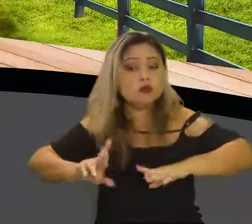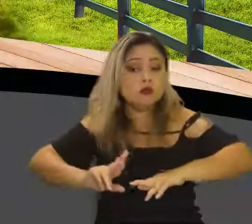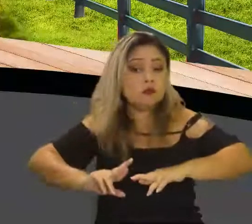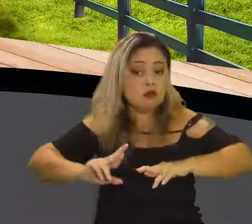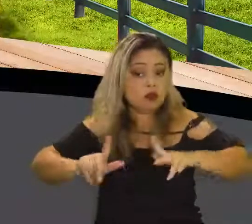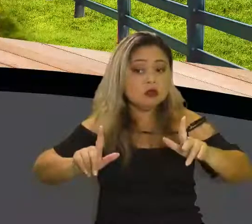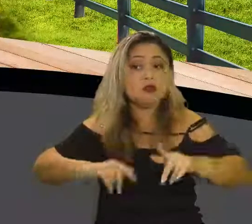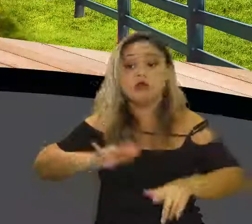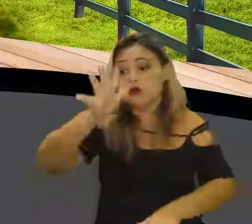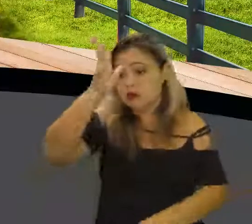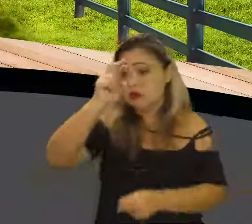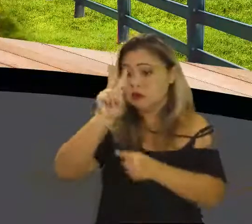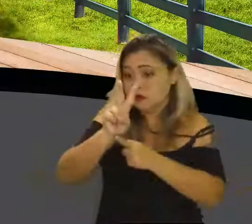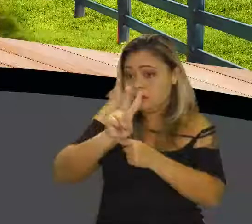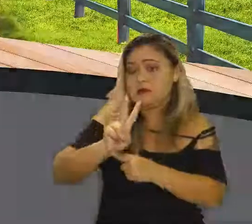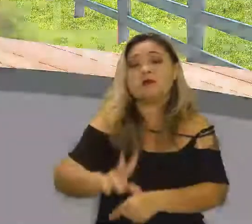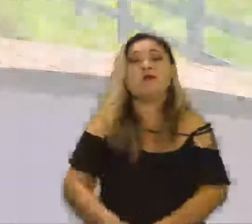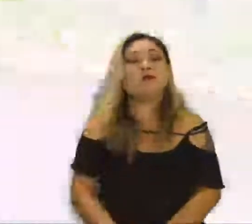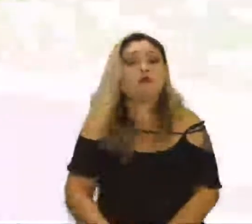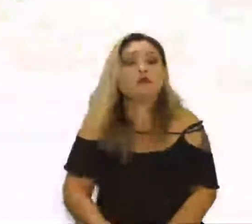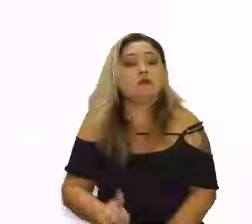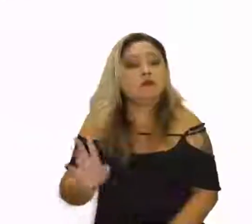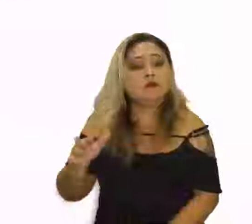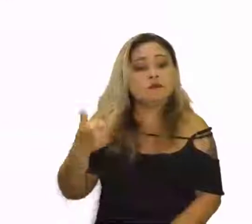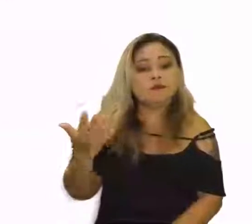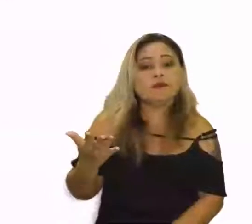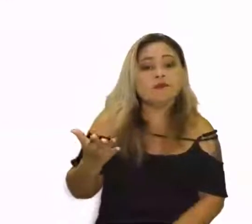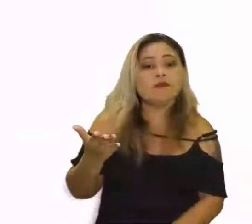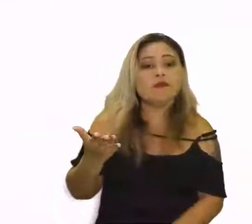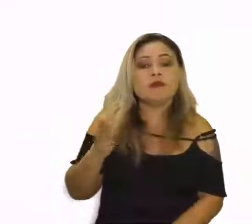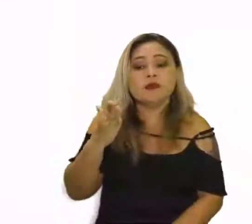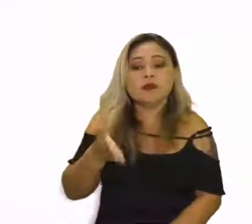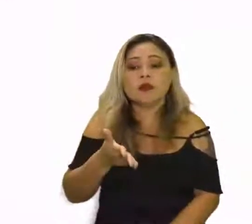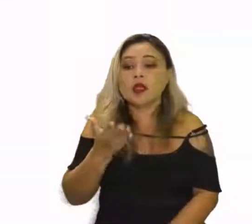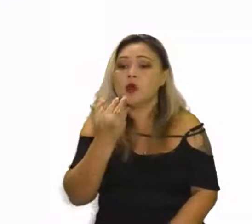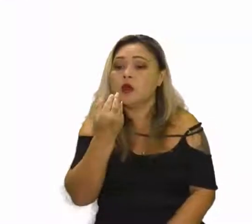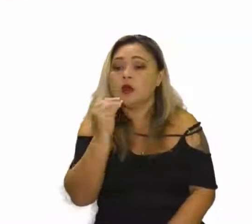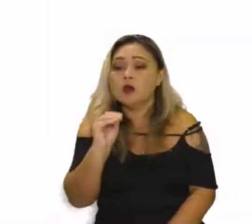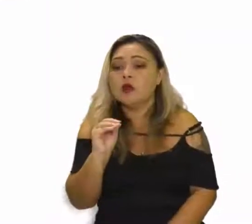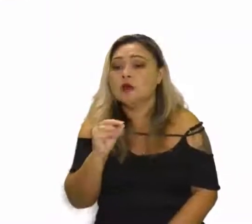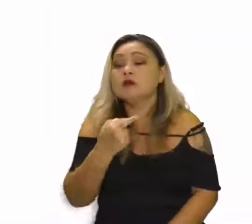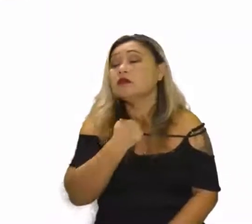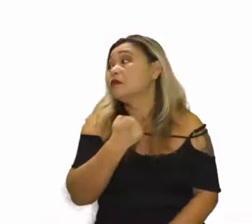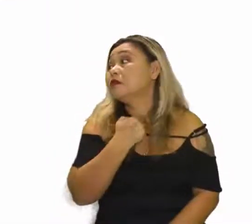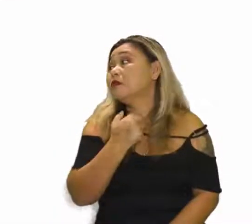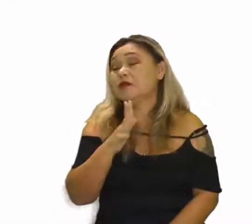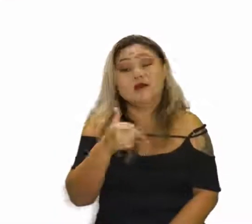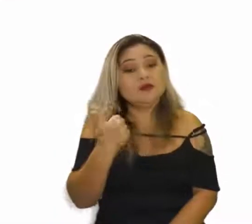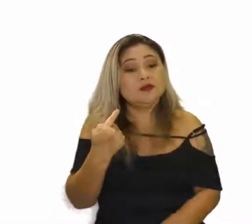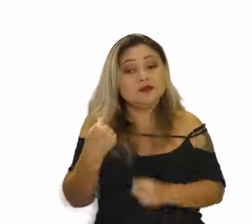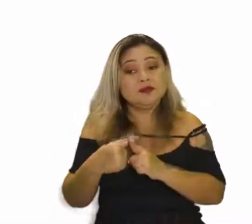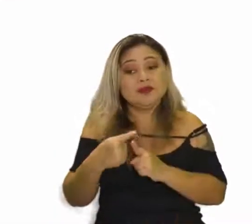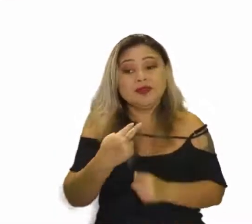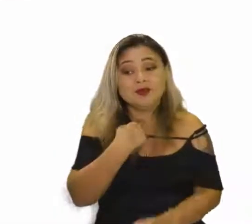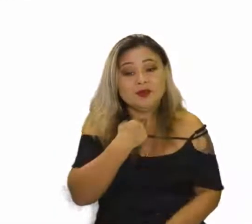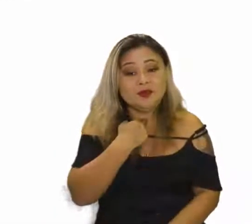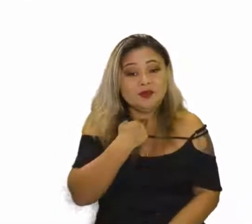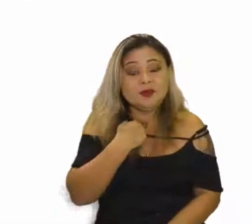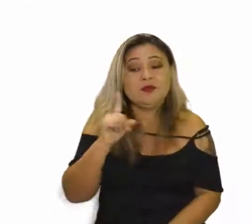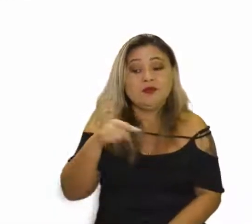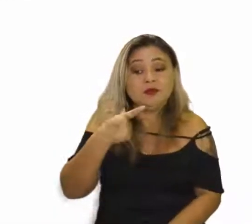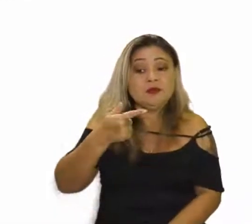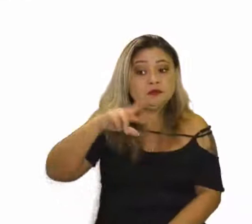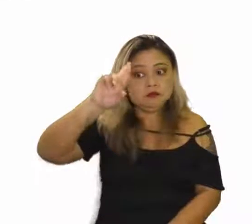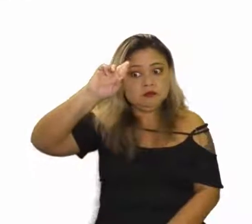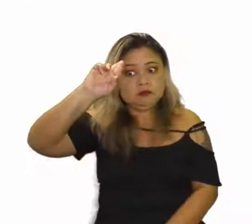galinha. Volta lá, professor, que eu já estava começando a dar aula específica só de alimentação. Não pode. Por que não pode? Porque a diretora